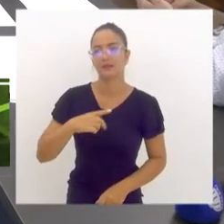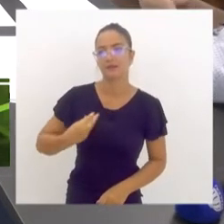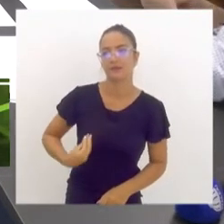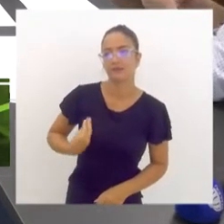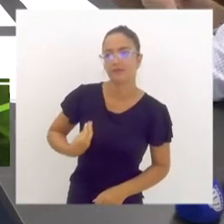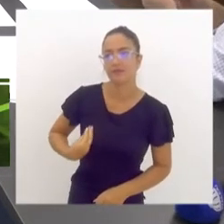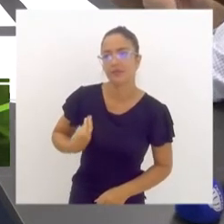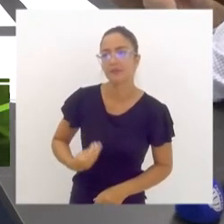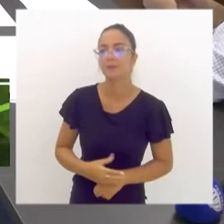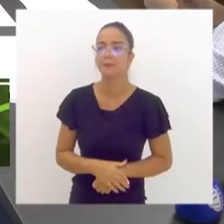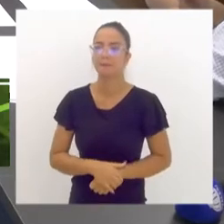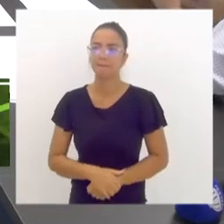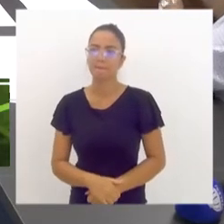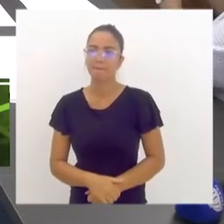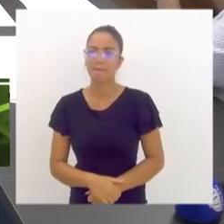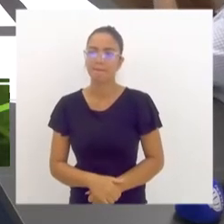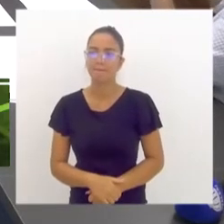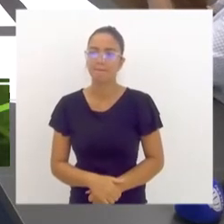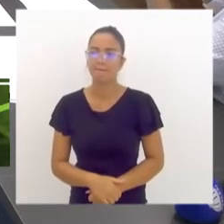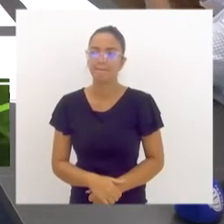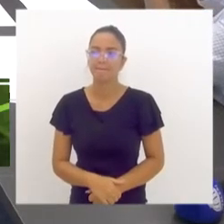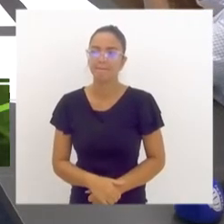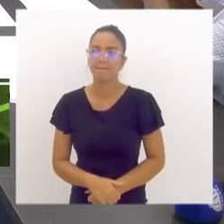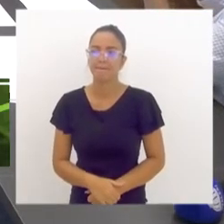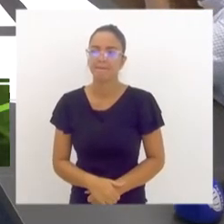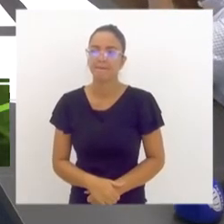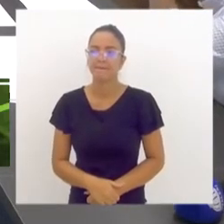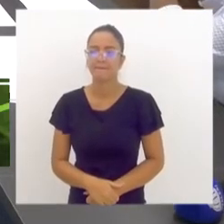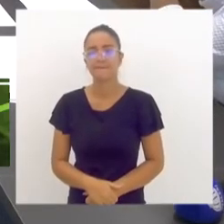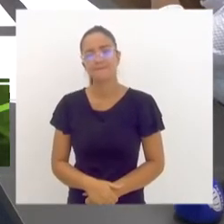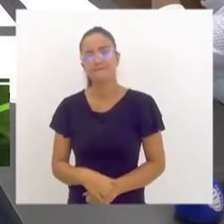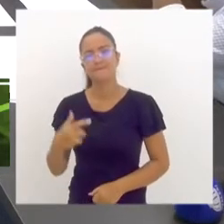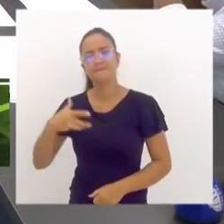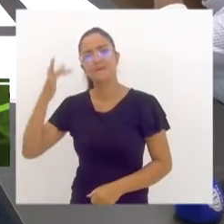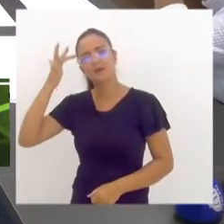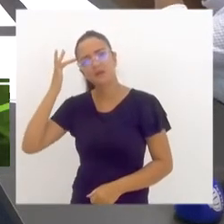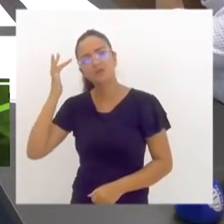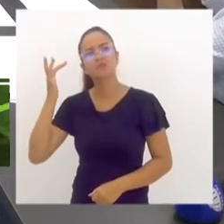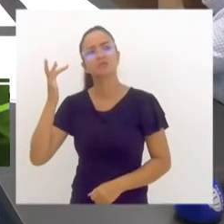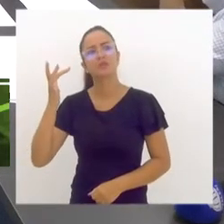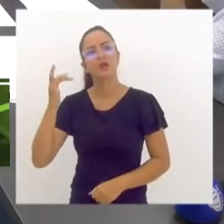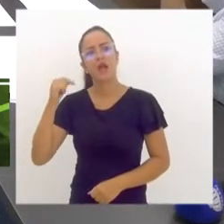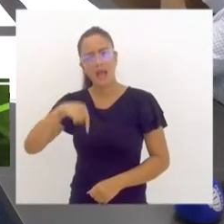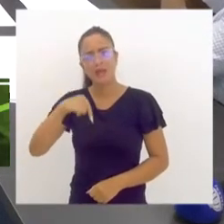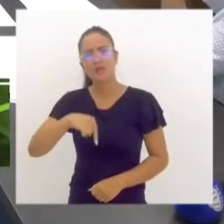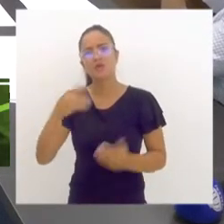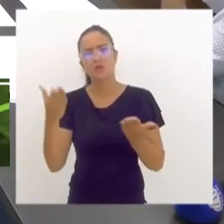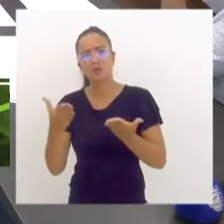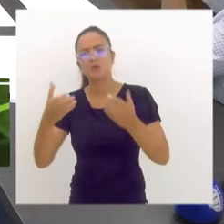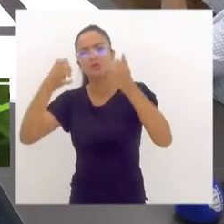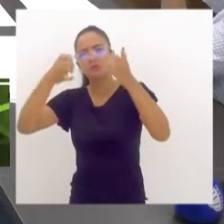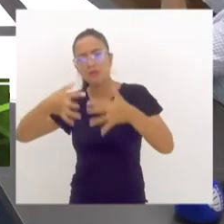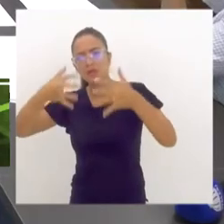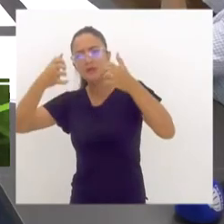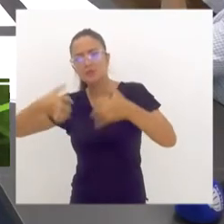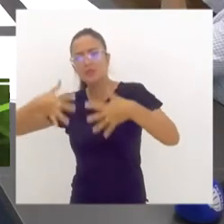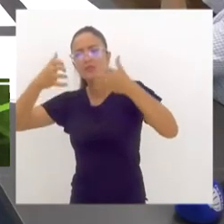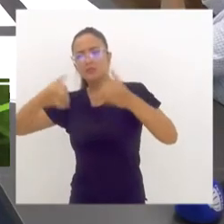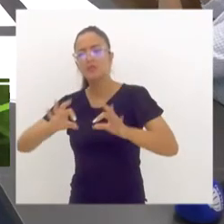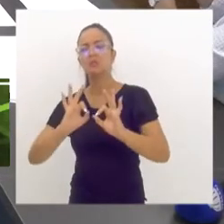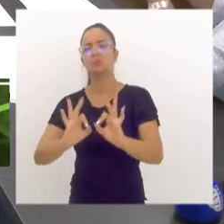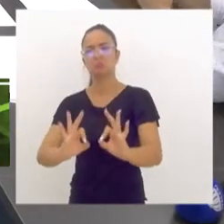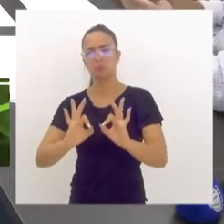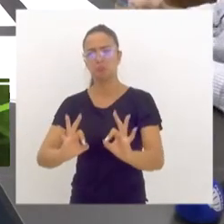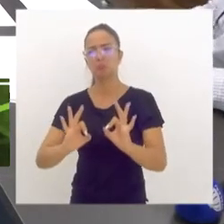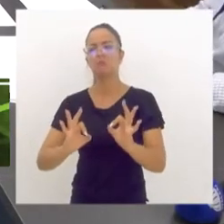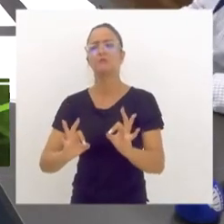Eu acho que, assim, muito do que precisa ser dito já foi dito aqui, seja na apresentação do conselheiro do